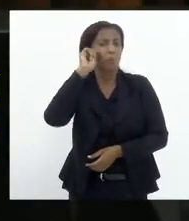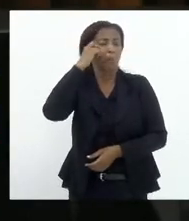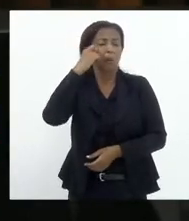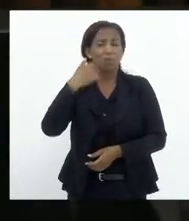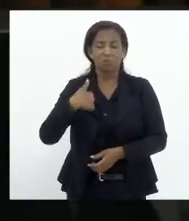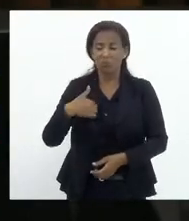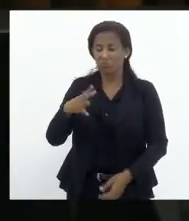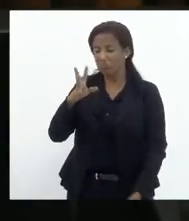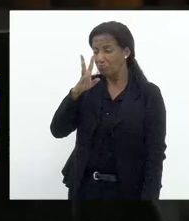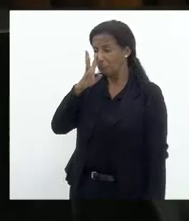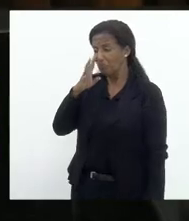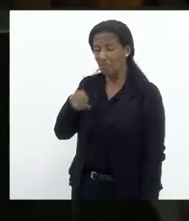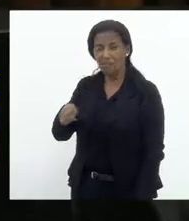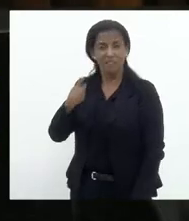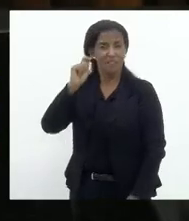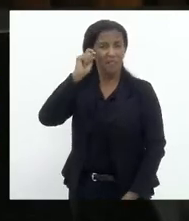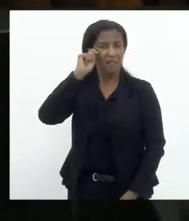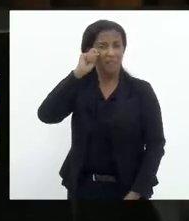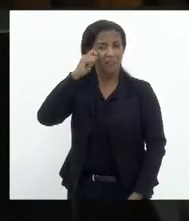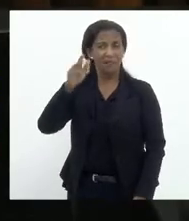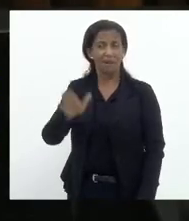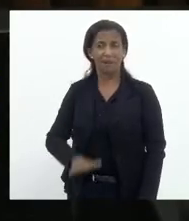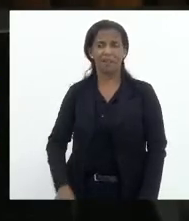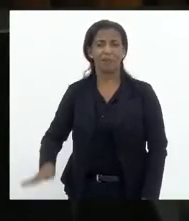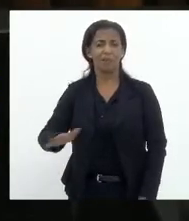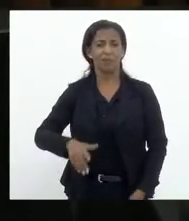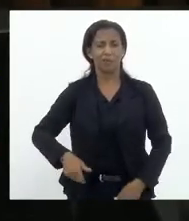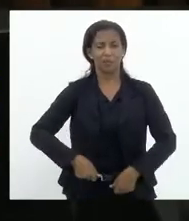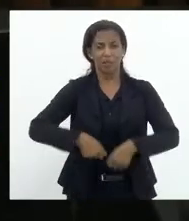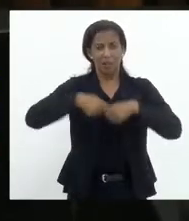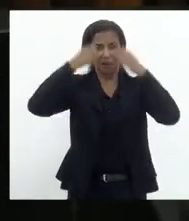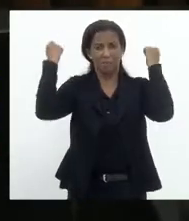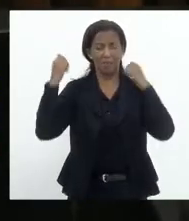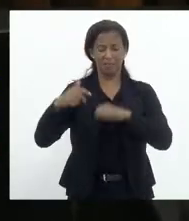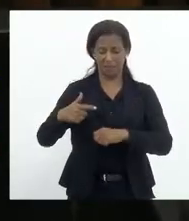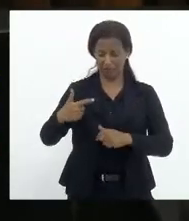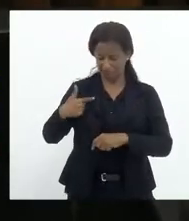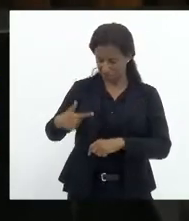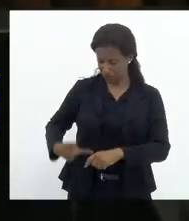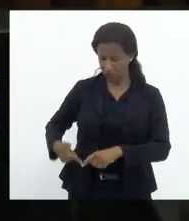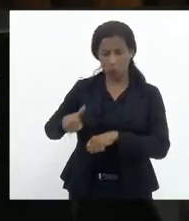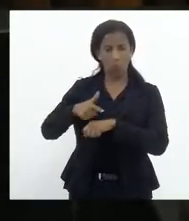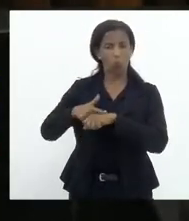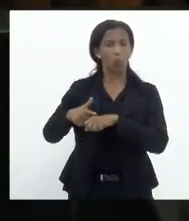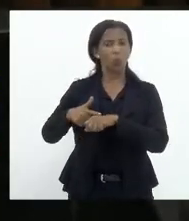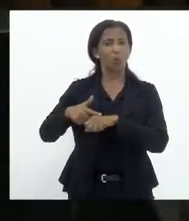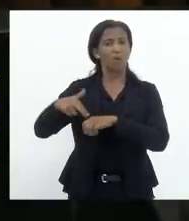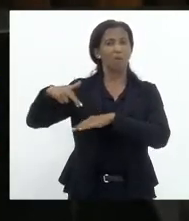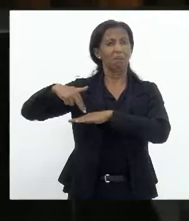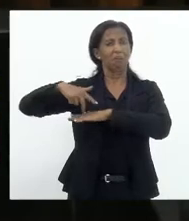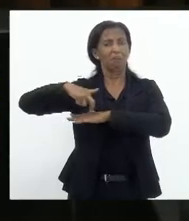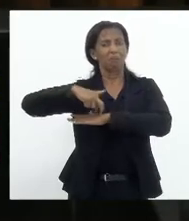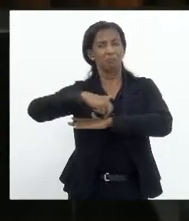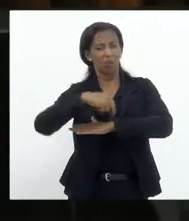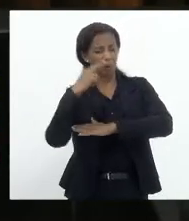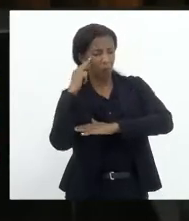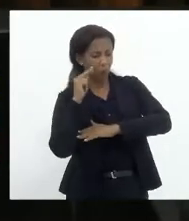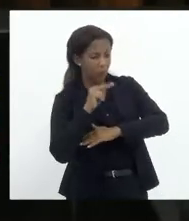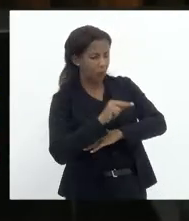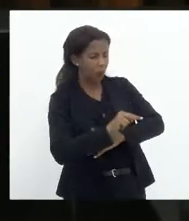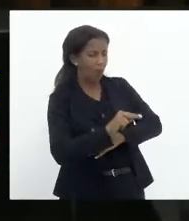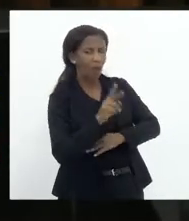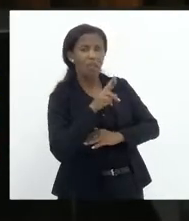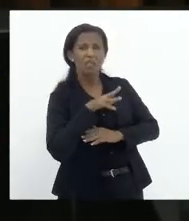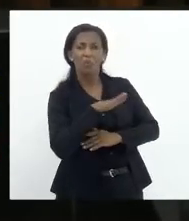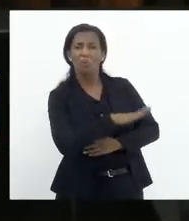choca ver uma criança negra sem blusas é descalço andando pela rua o primeiro olhar para essa criança